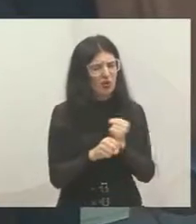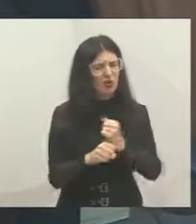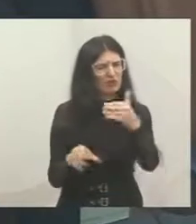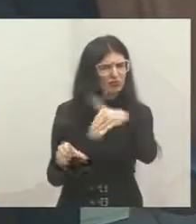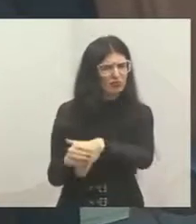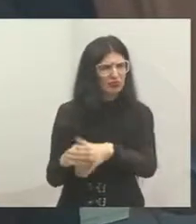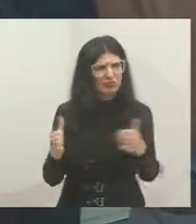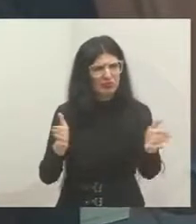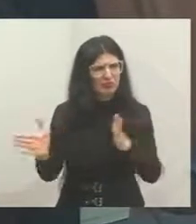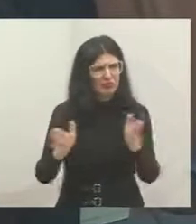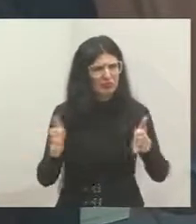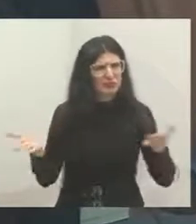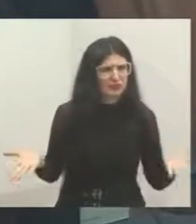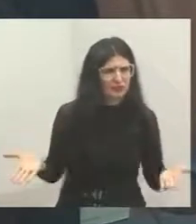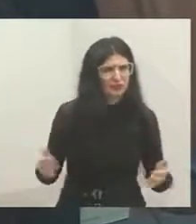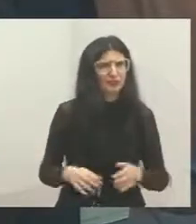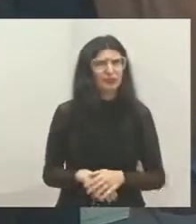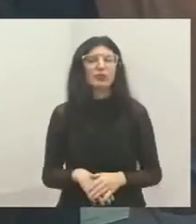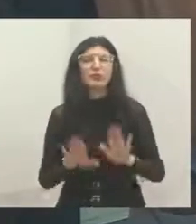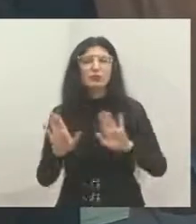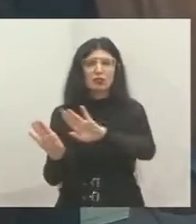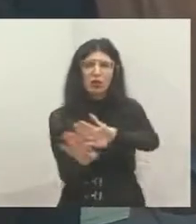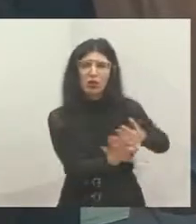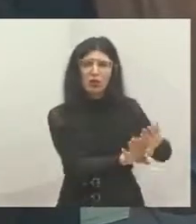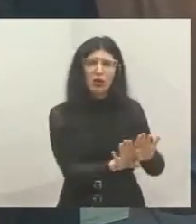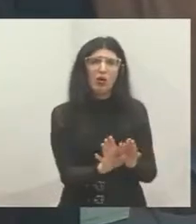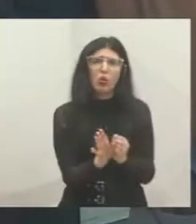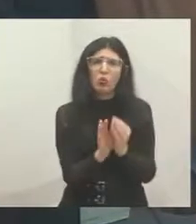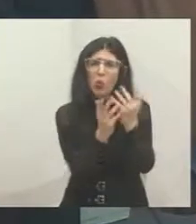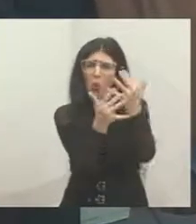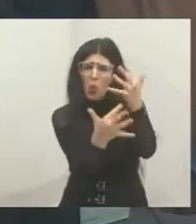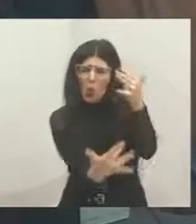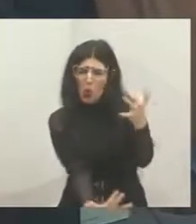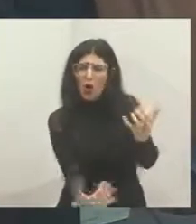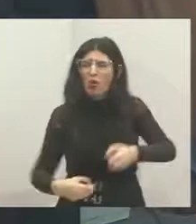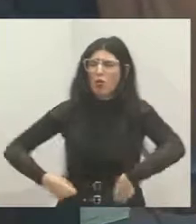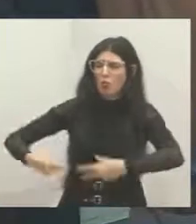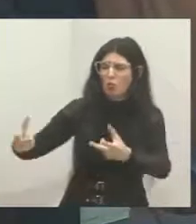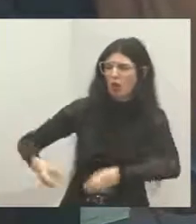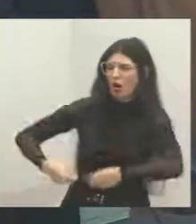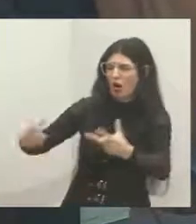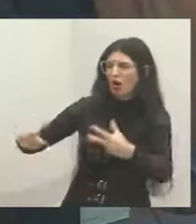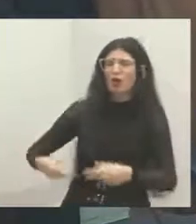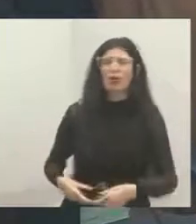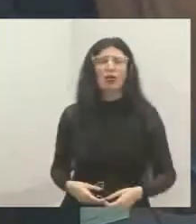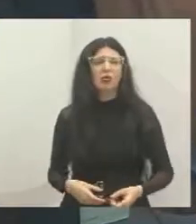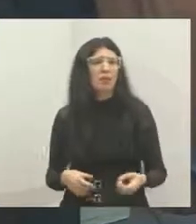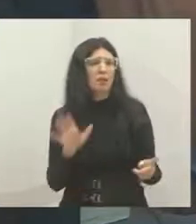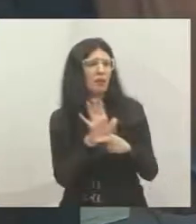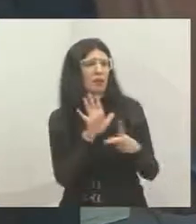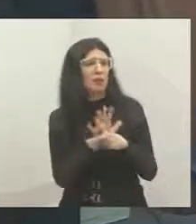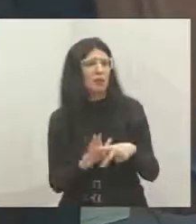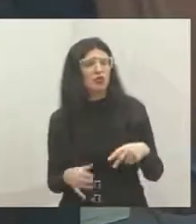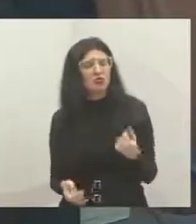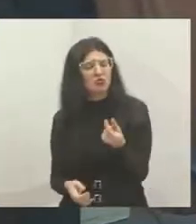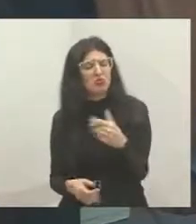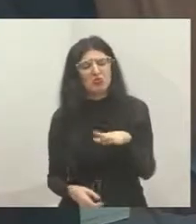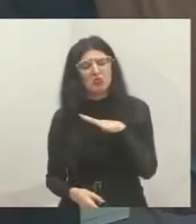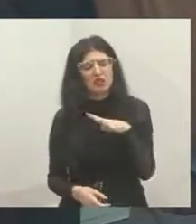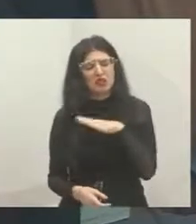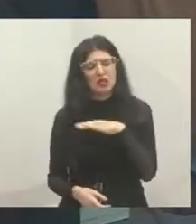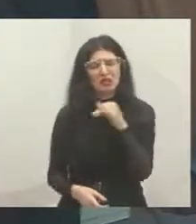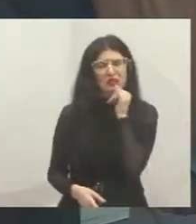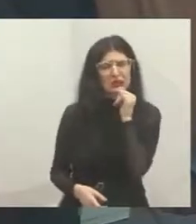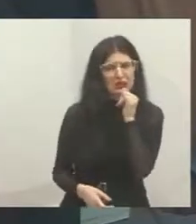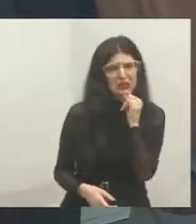transparência mesmo, é detalhado onde foi gasto, qual secretaria, se for verba municipal. Então, essa questão